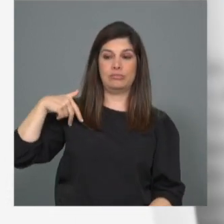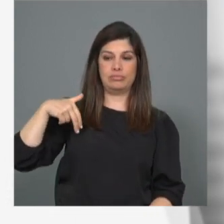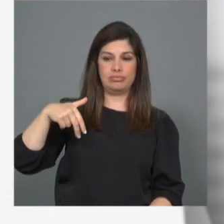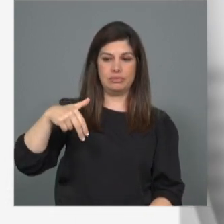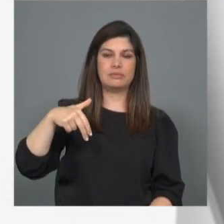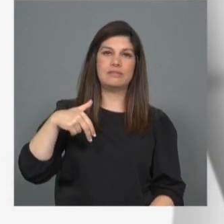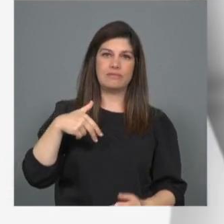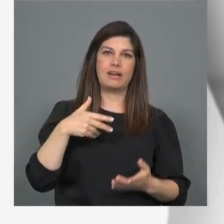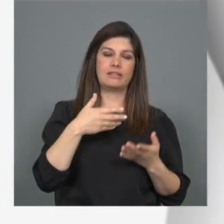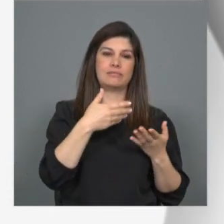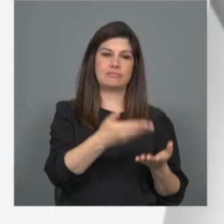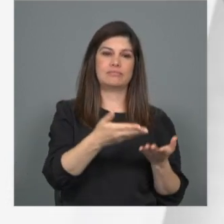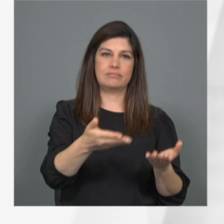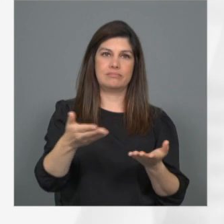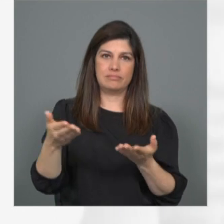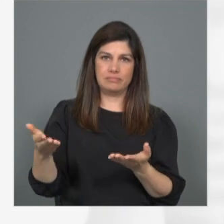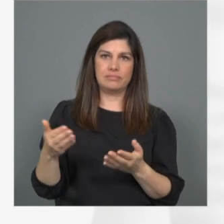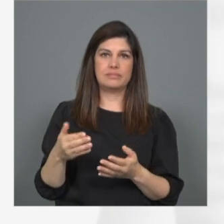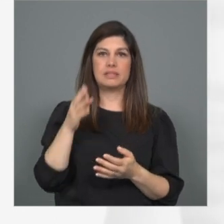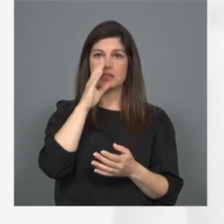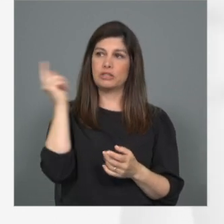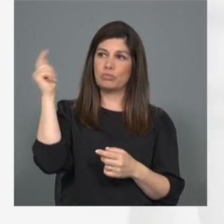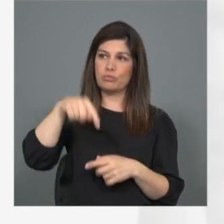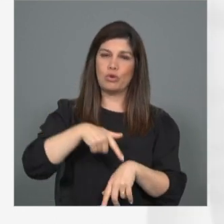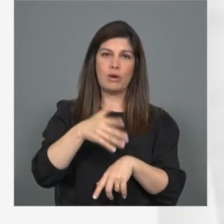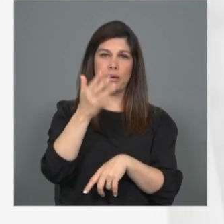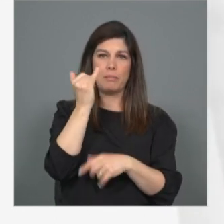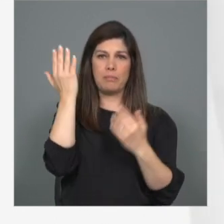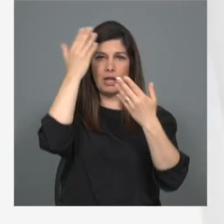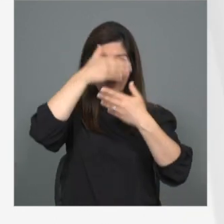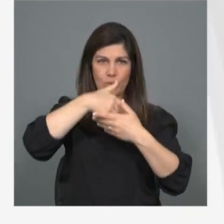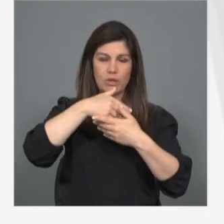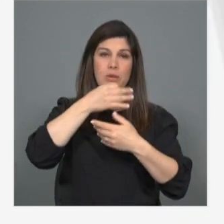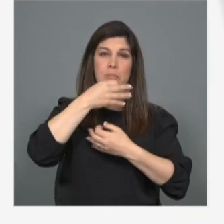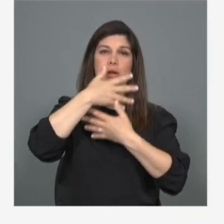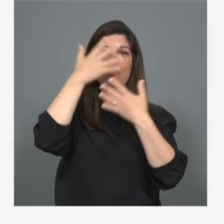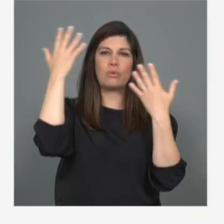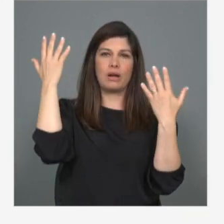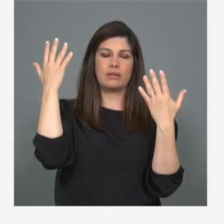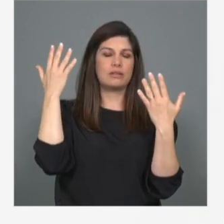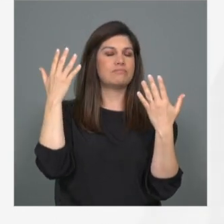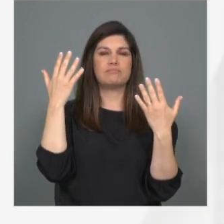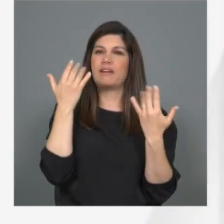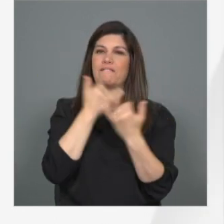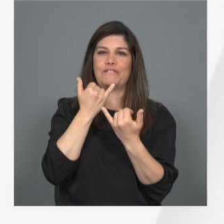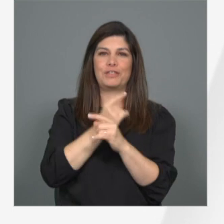servirá. Se vier à meia-noite ou de madrugada, felizes serão se assim os encontrar.